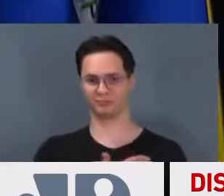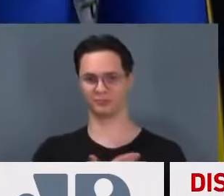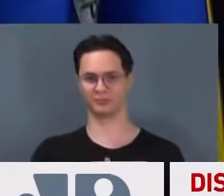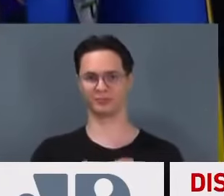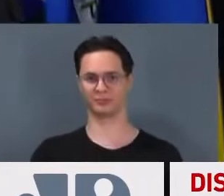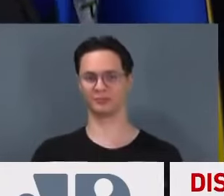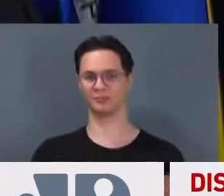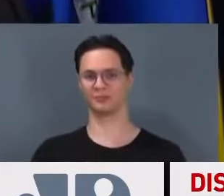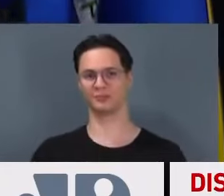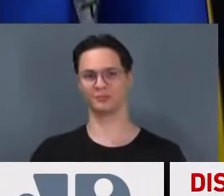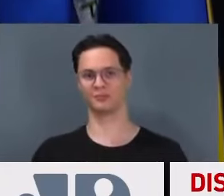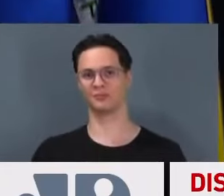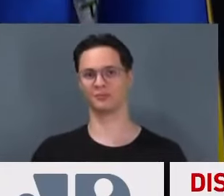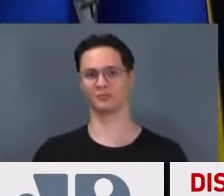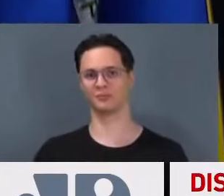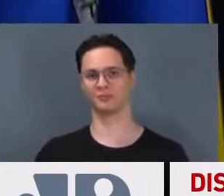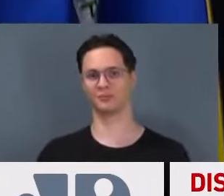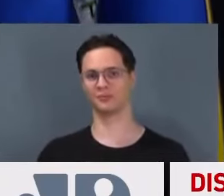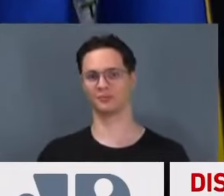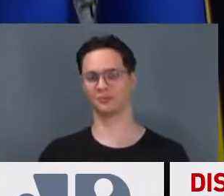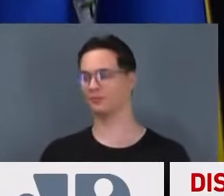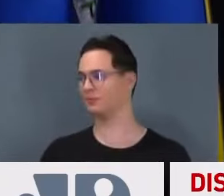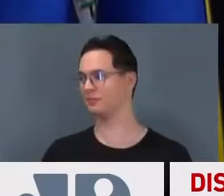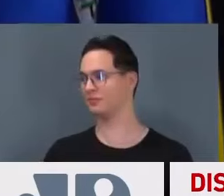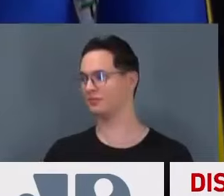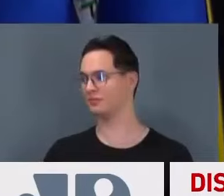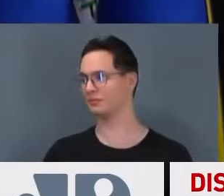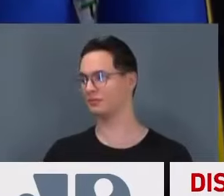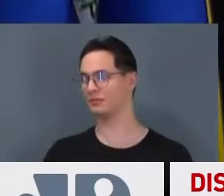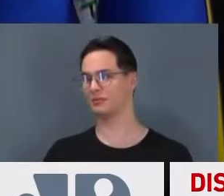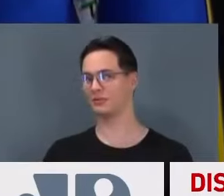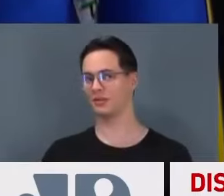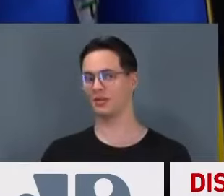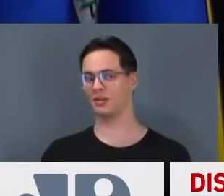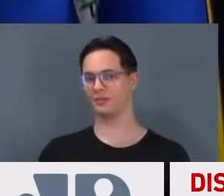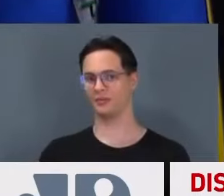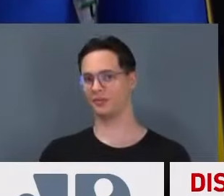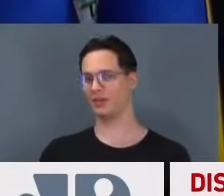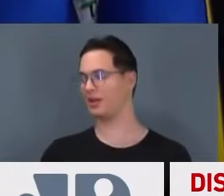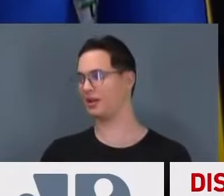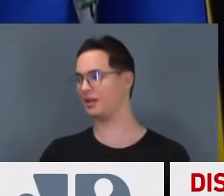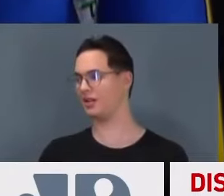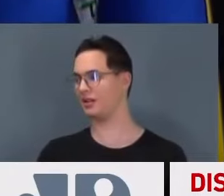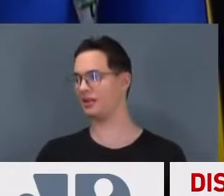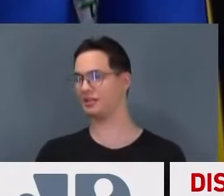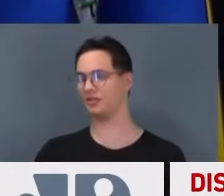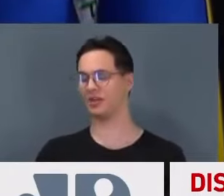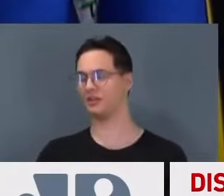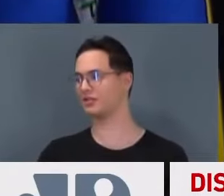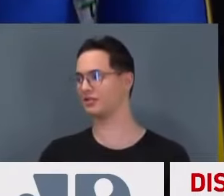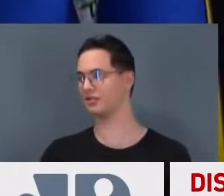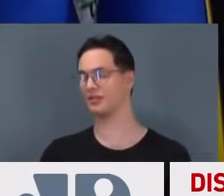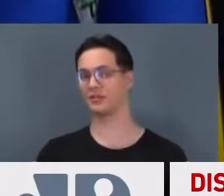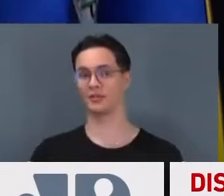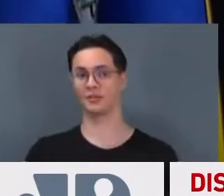conversado com senadores lá dentro do plenário do Senado mesmo e declarando que vai disputar, sim, essa vaga e